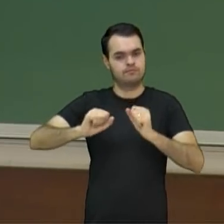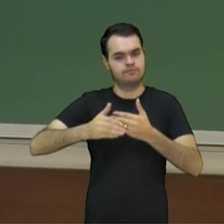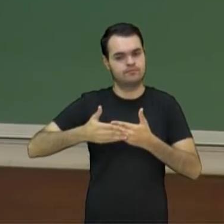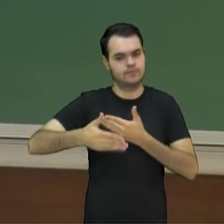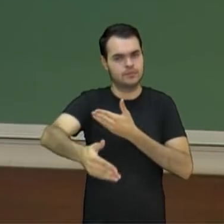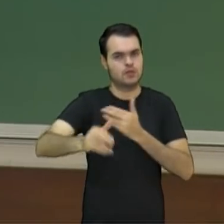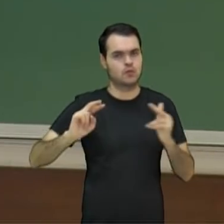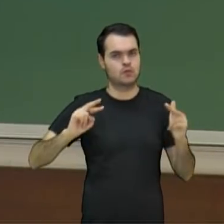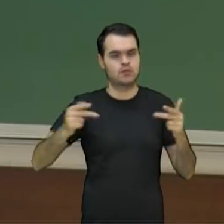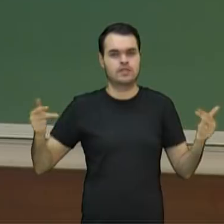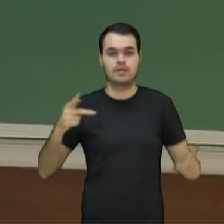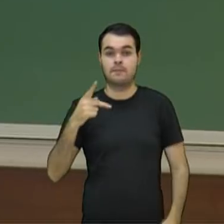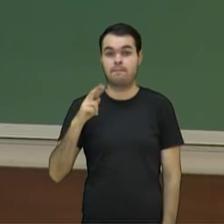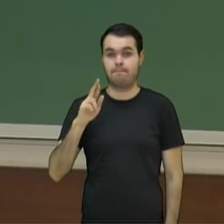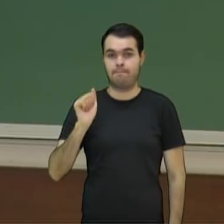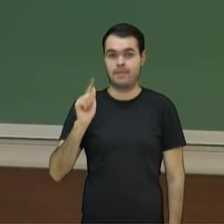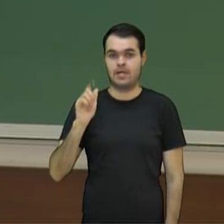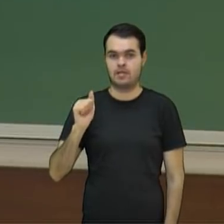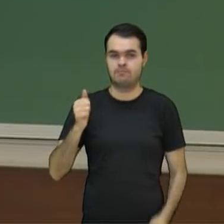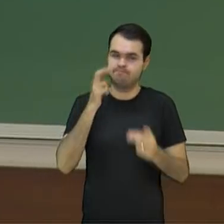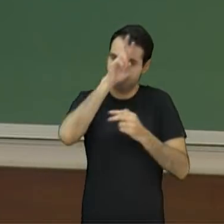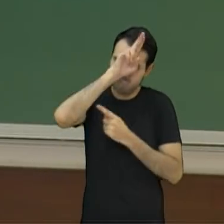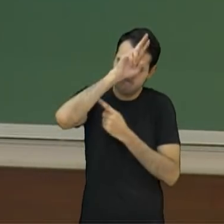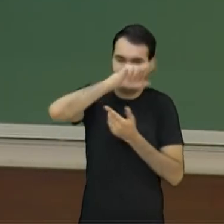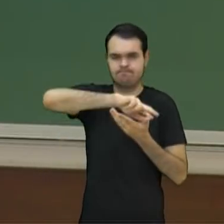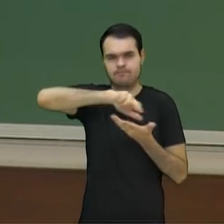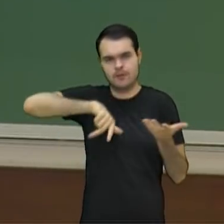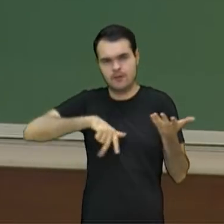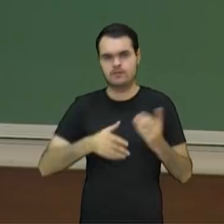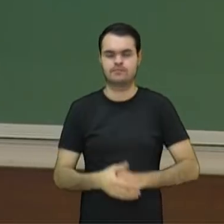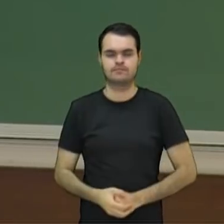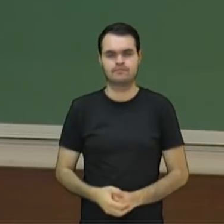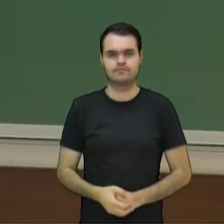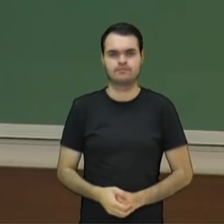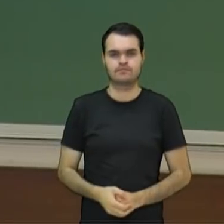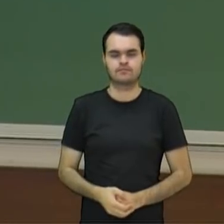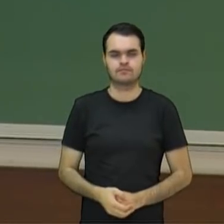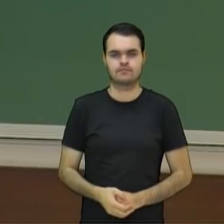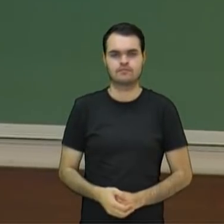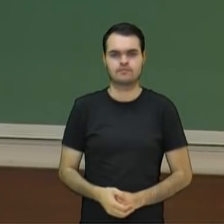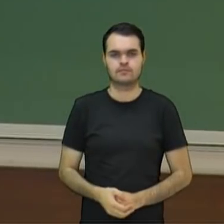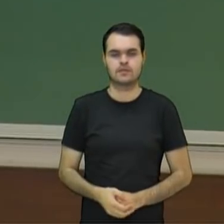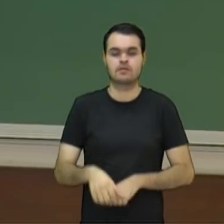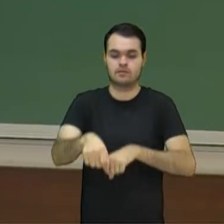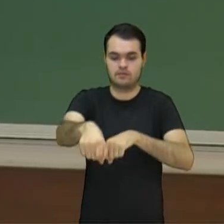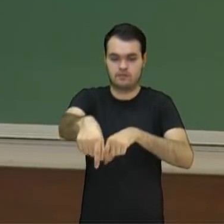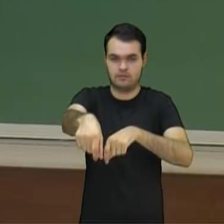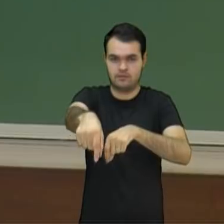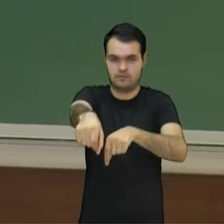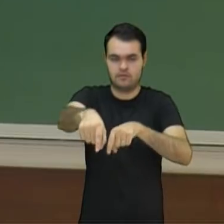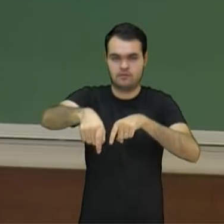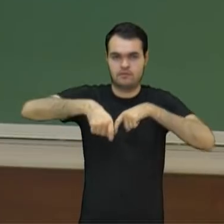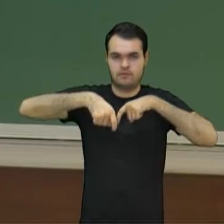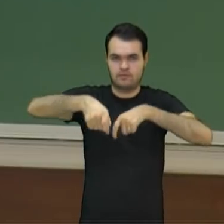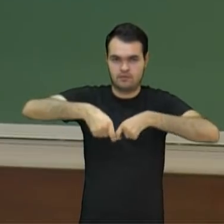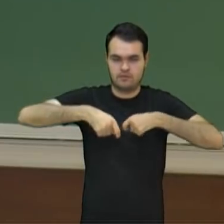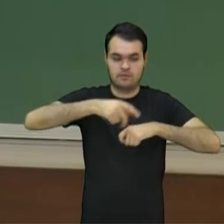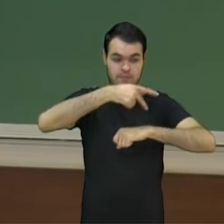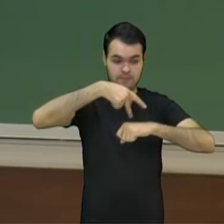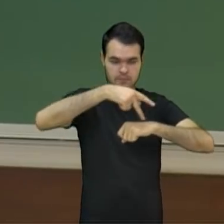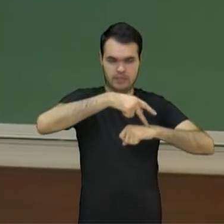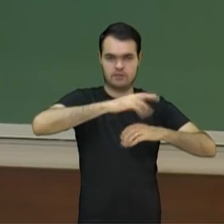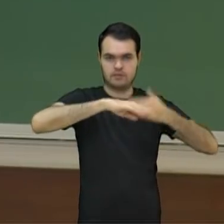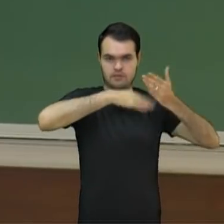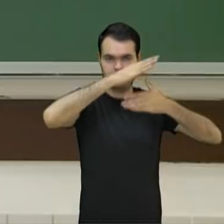por conta de pragas, por exemplo. Então, a agricultura nos países desenvolvidos que vai prevalecer